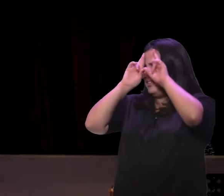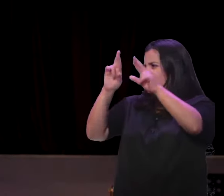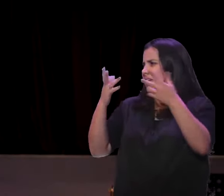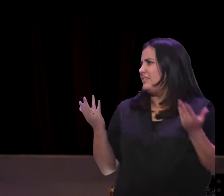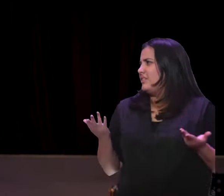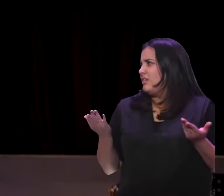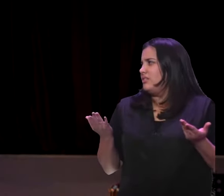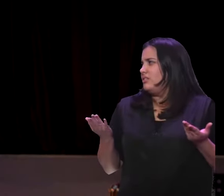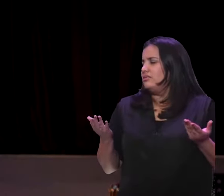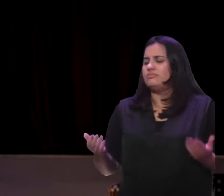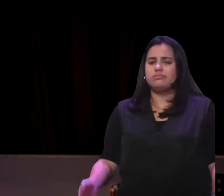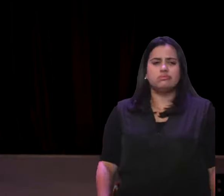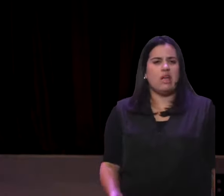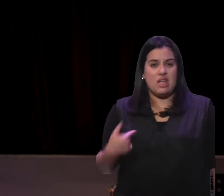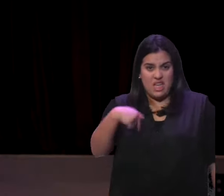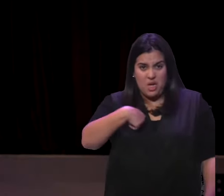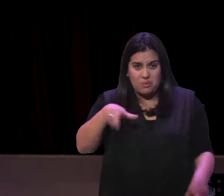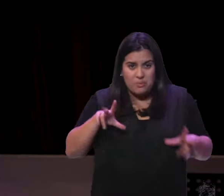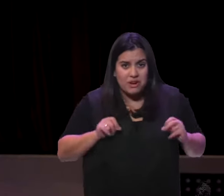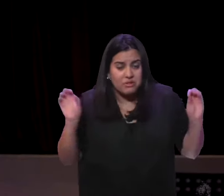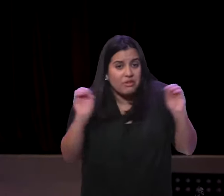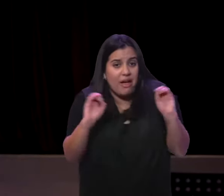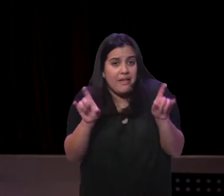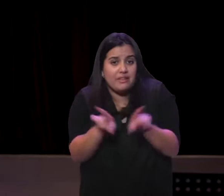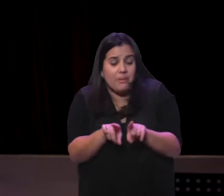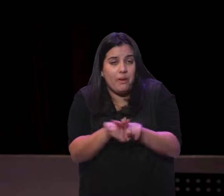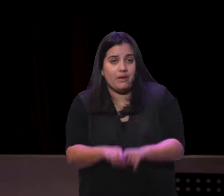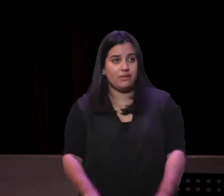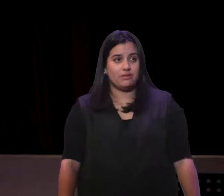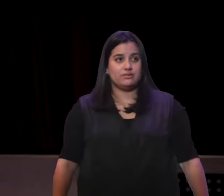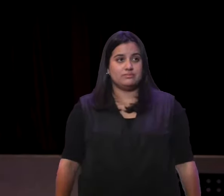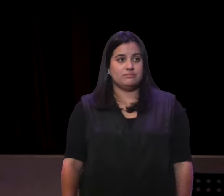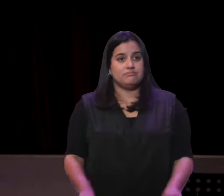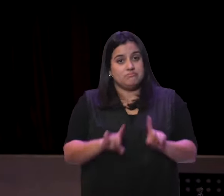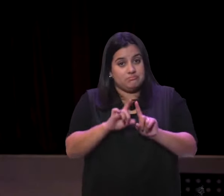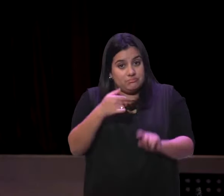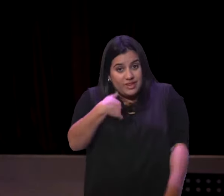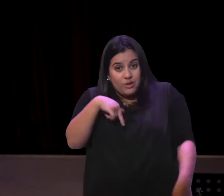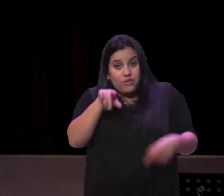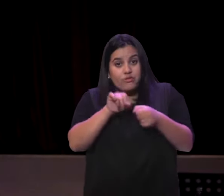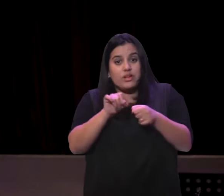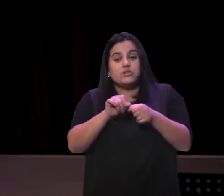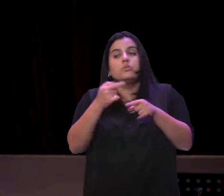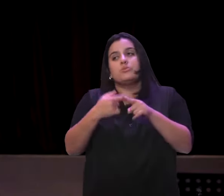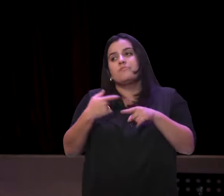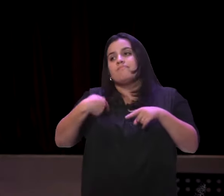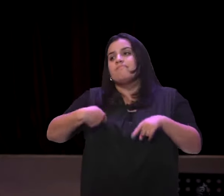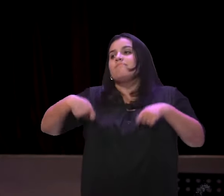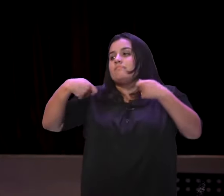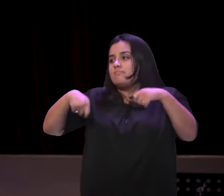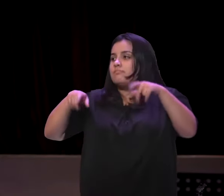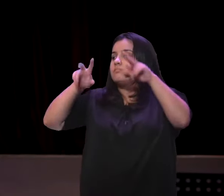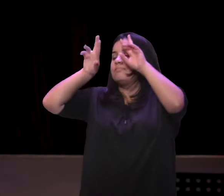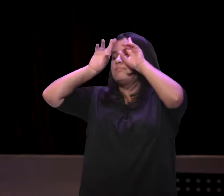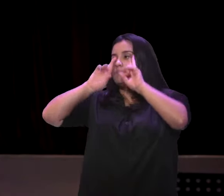faço por merecimento, porque eu não mereço nada também. Eu faço porque eu respeito a presença de